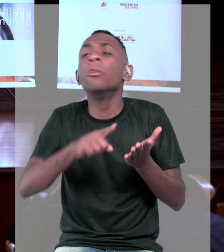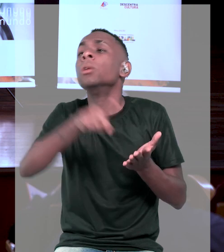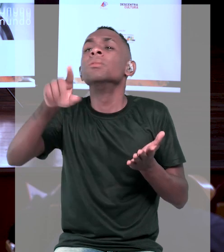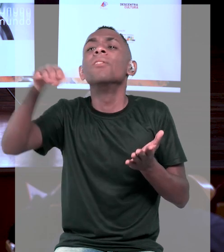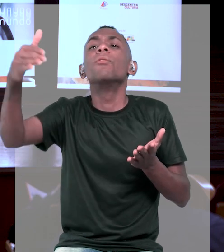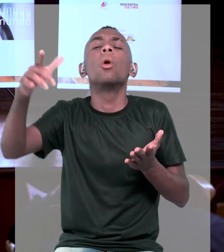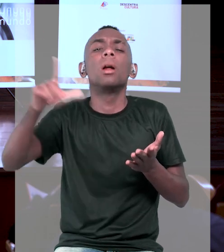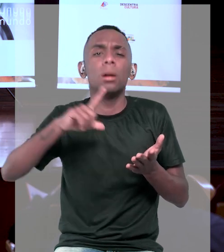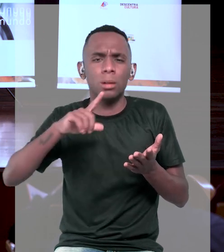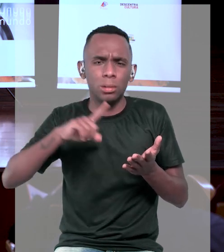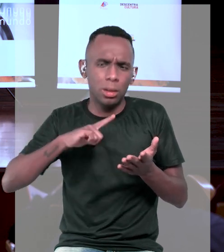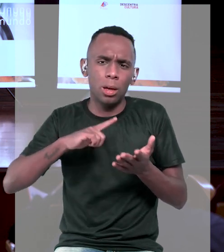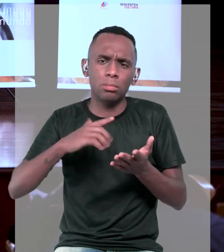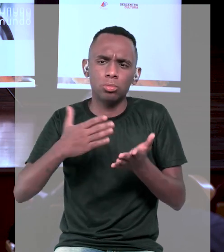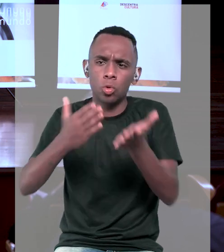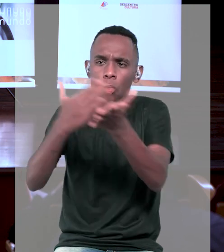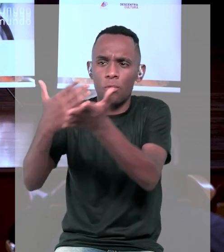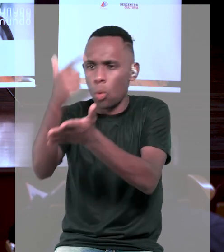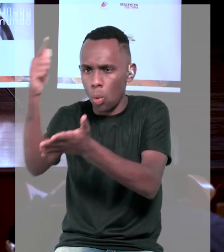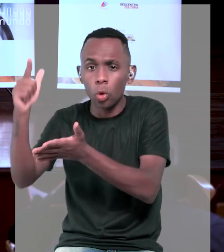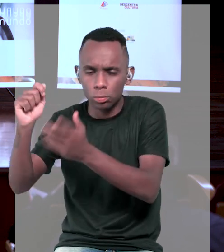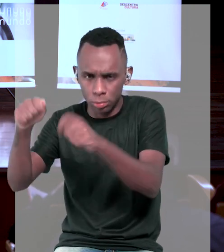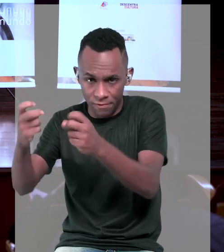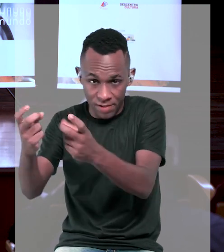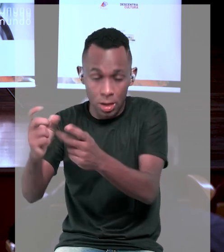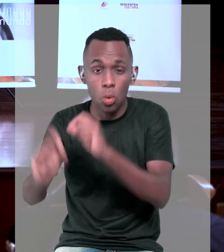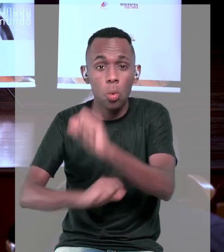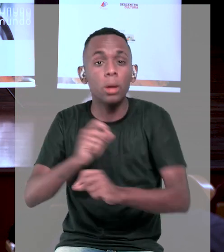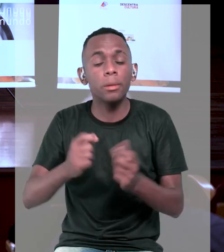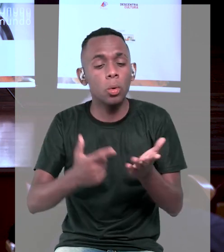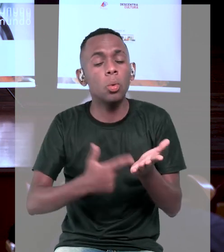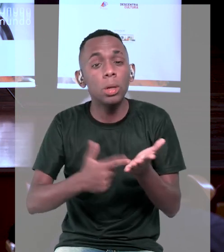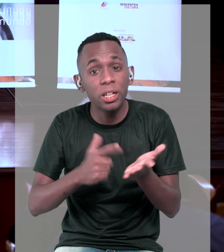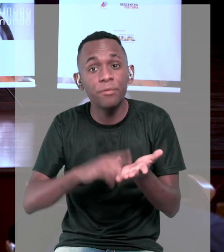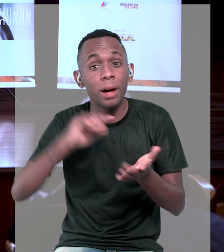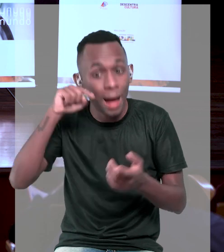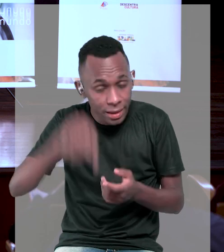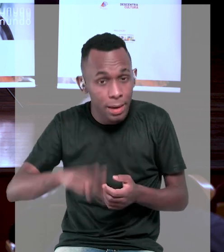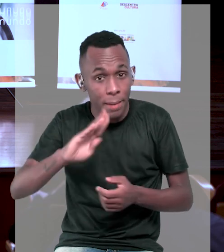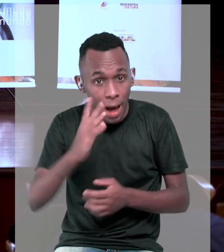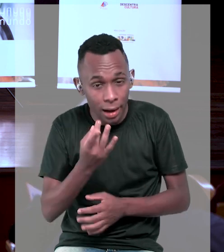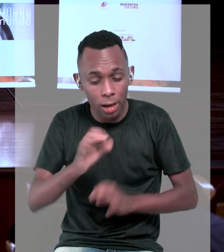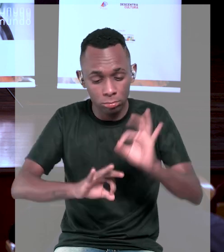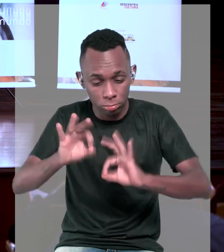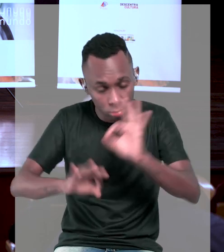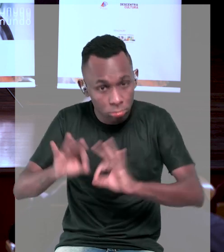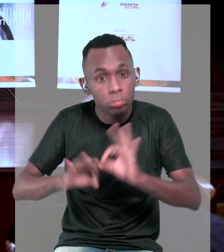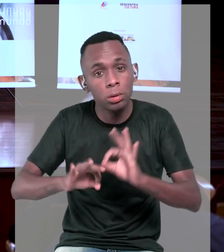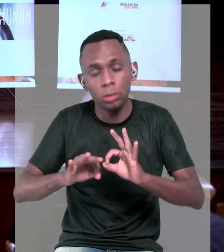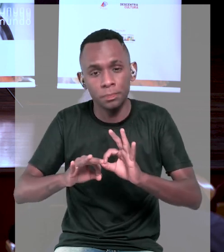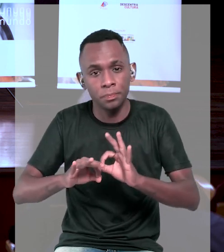de outros, para vender, um livro editado aqui em Belo Horizonte pela Autêntica,